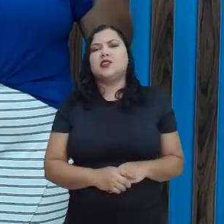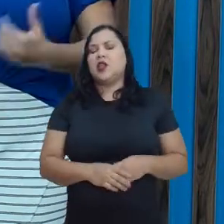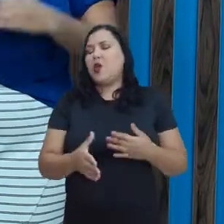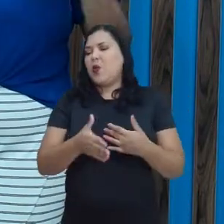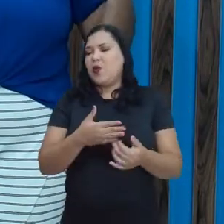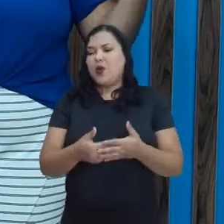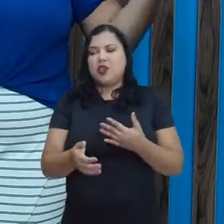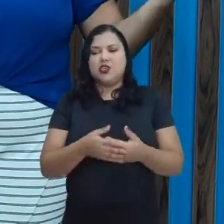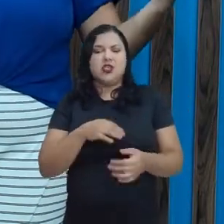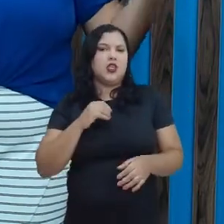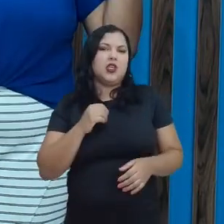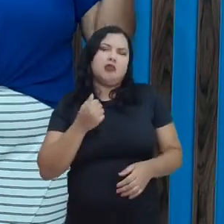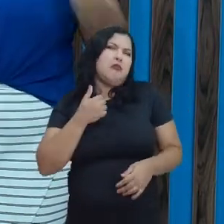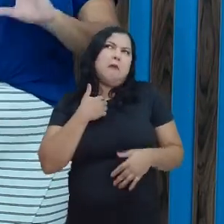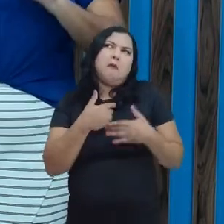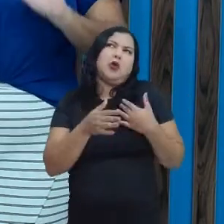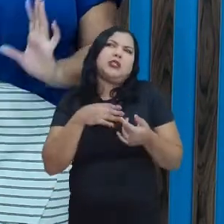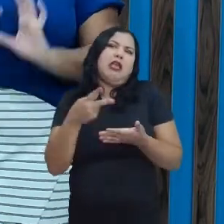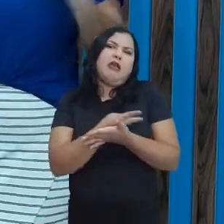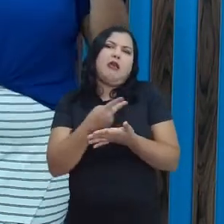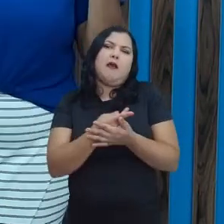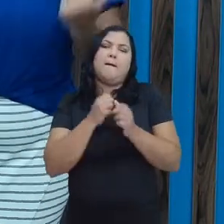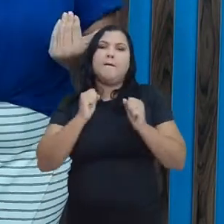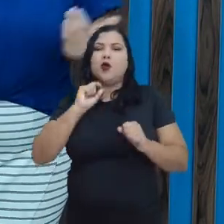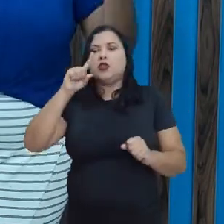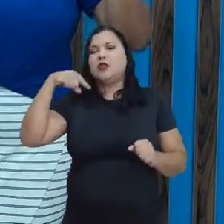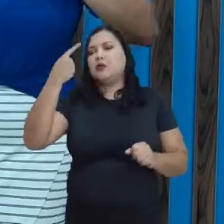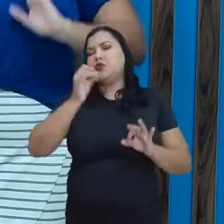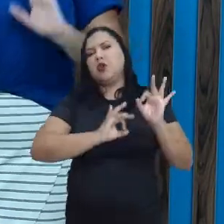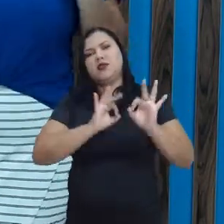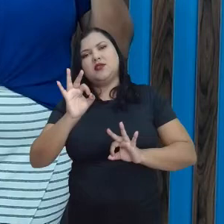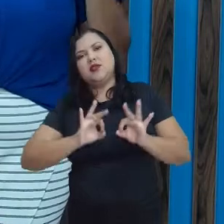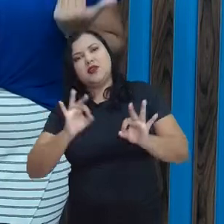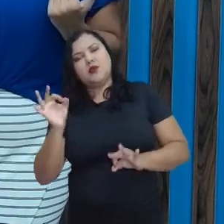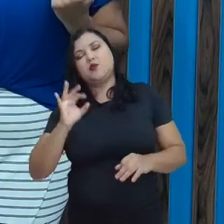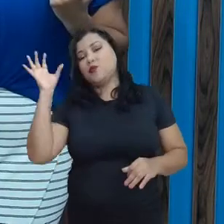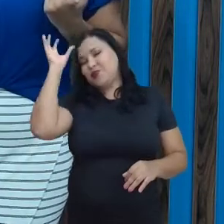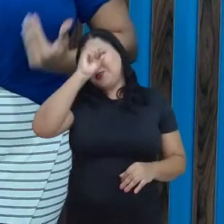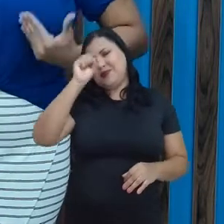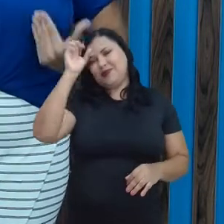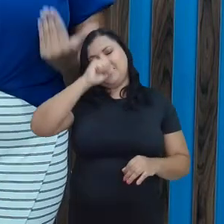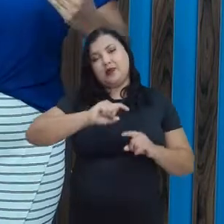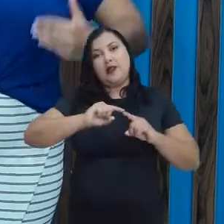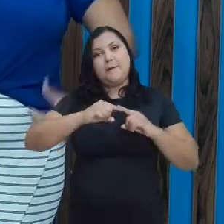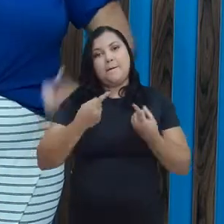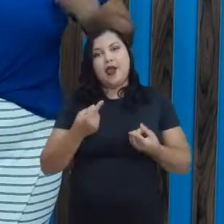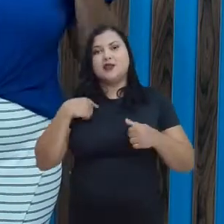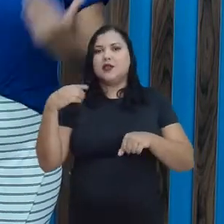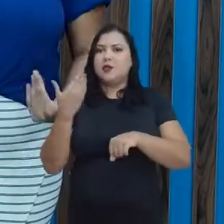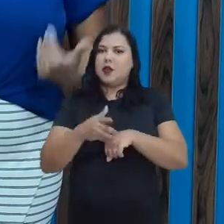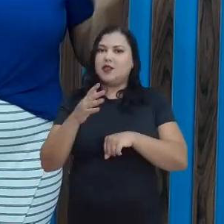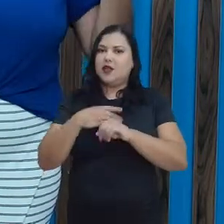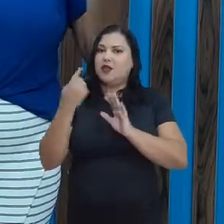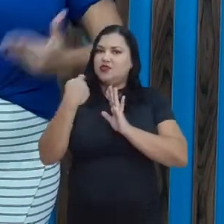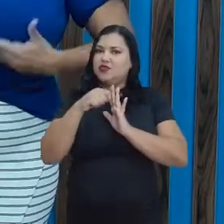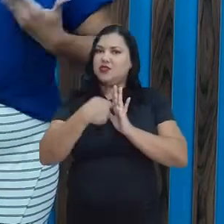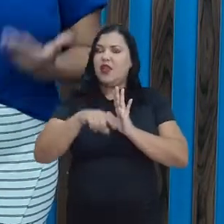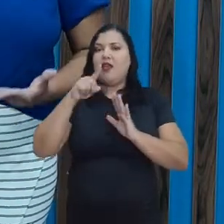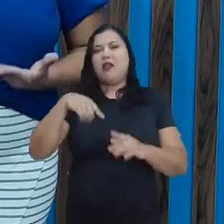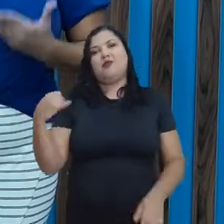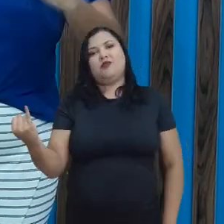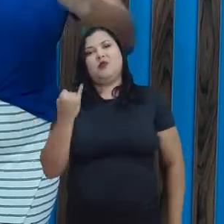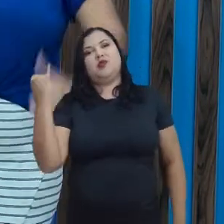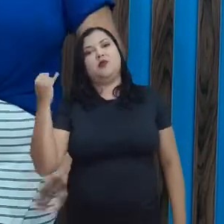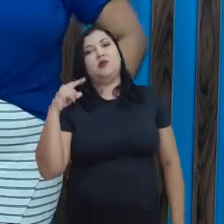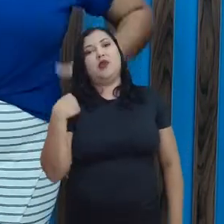se vocês cometem equívocos, isso tudo pode ser revisado, pode ser aprendido. Mas a prática da escrita ela é